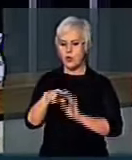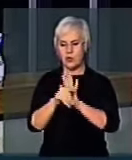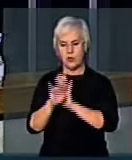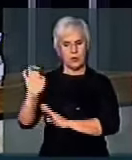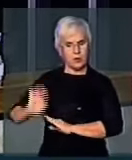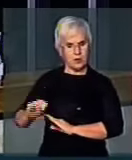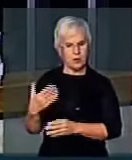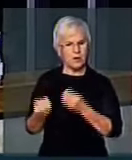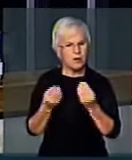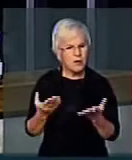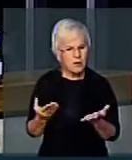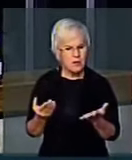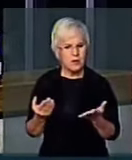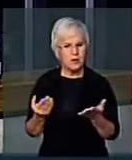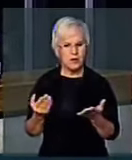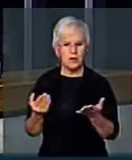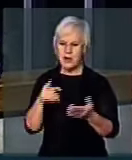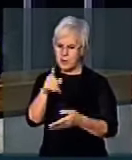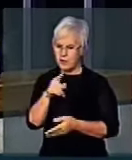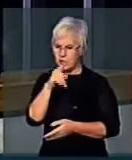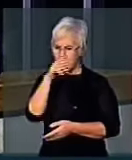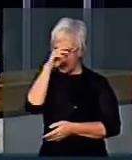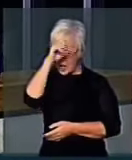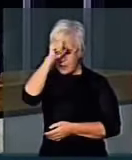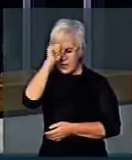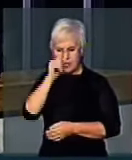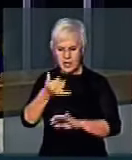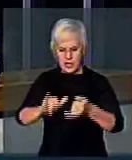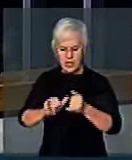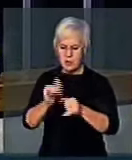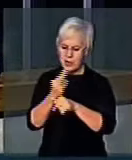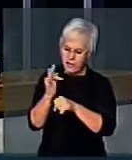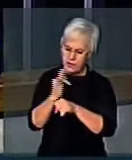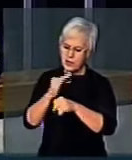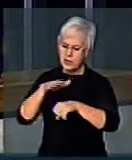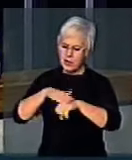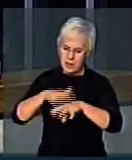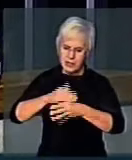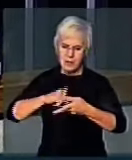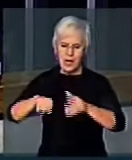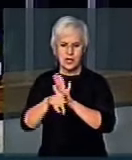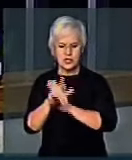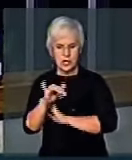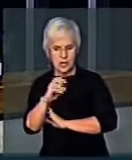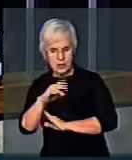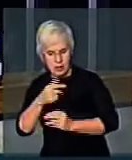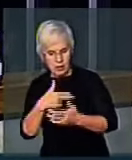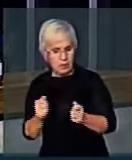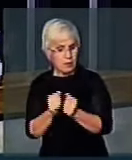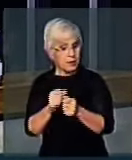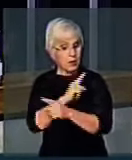mais importante, Feliciano, parece que não é você estudar, aprender física, química, matemática, português, biologia, geometria descritiva, etc.